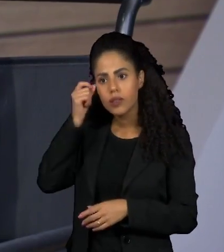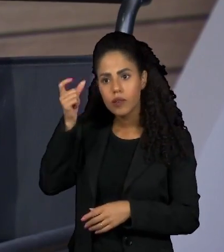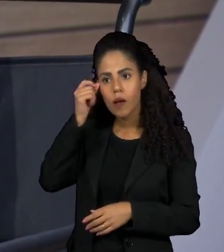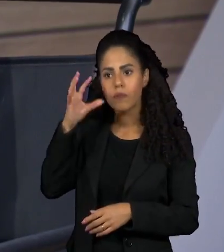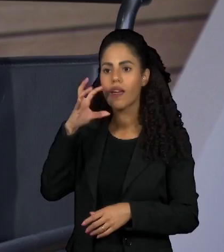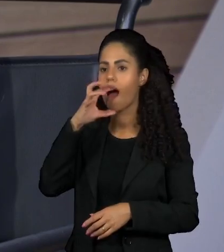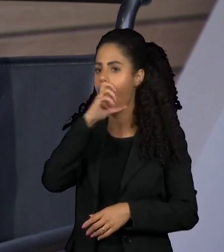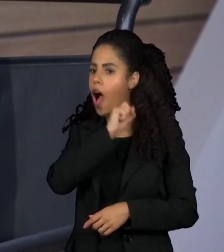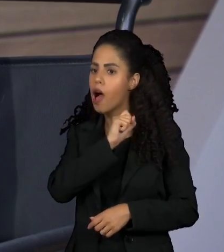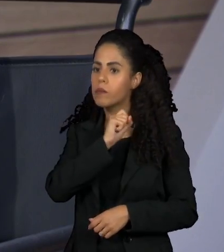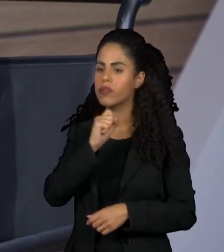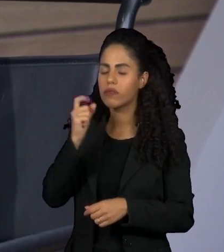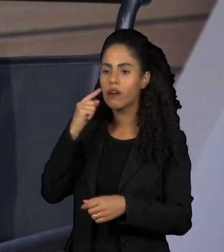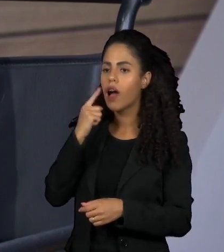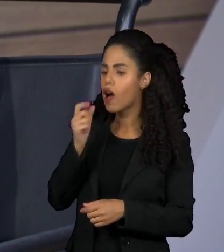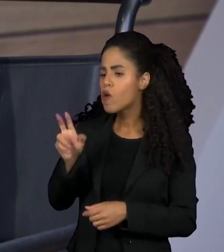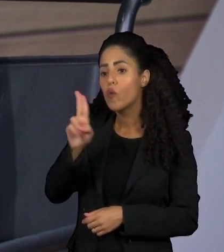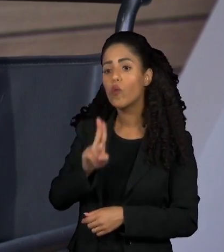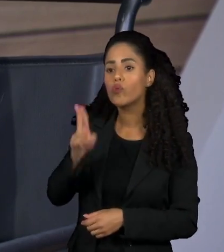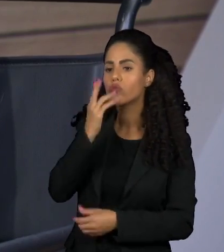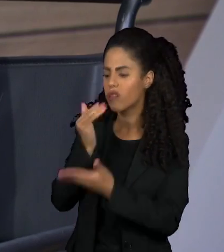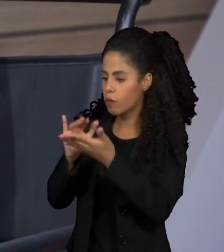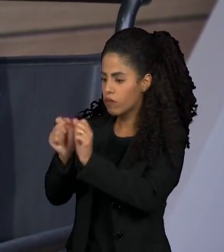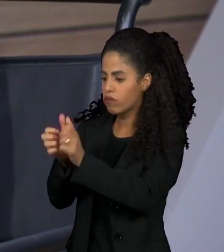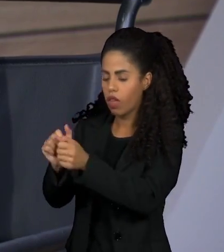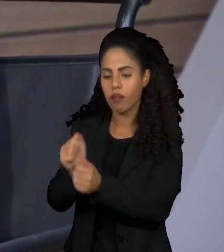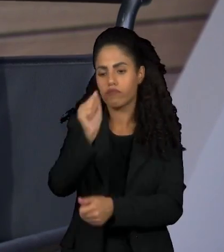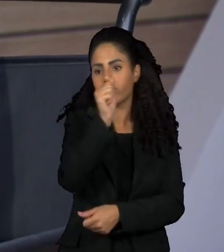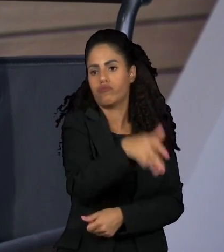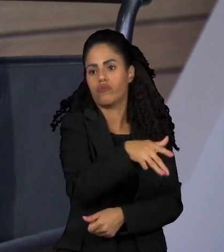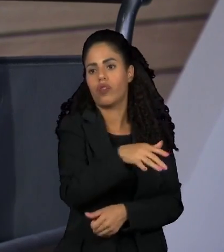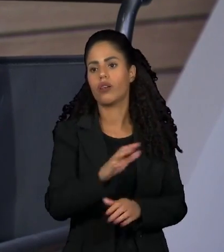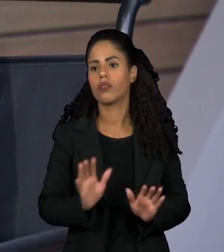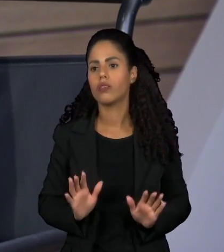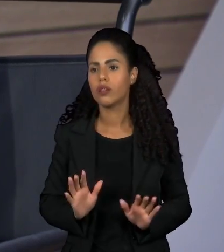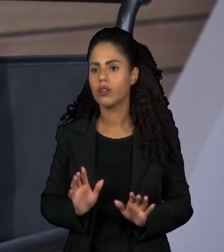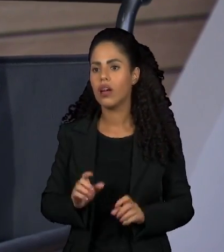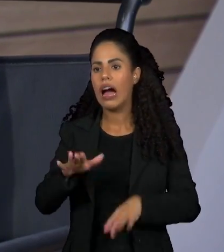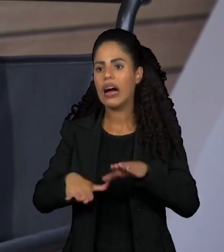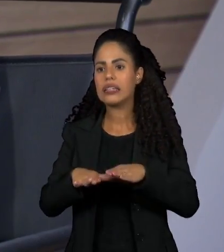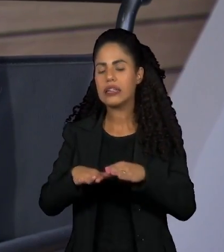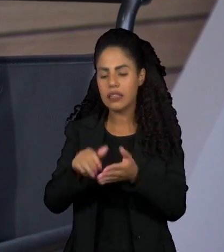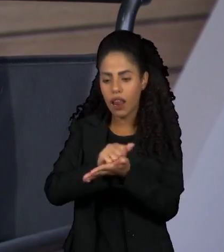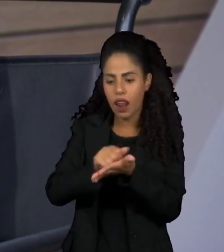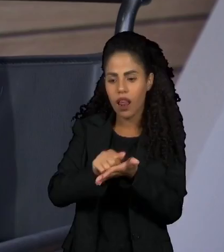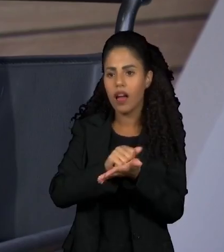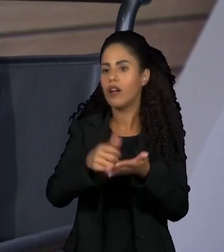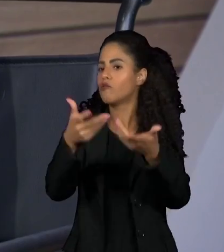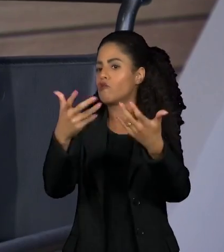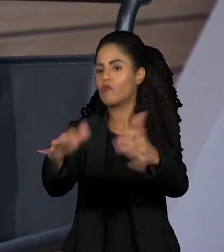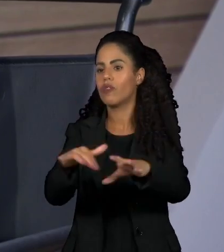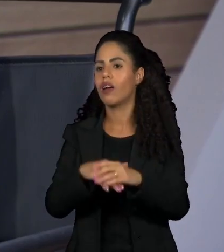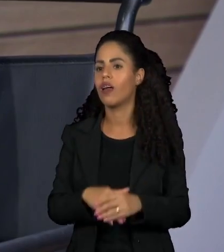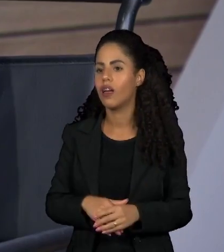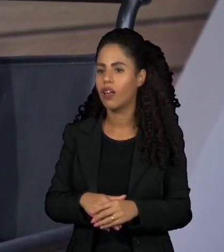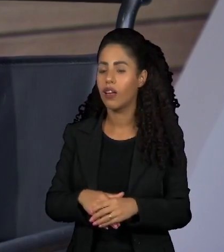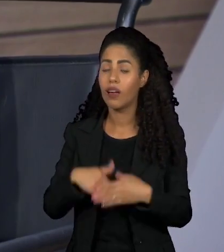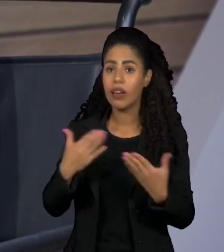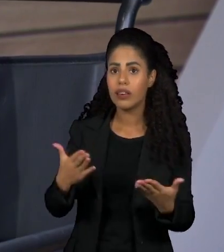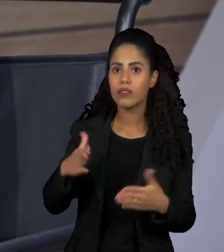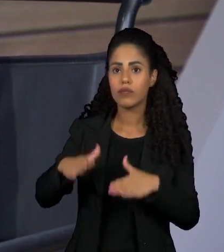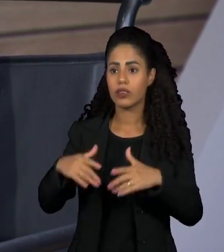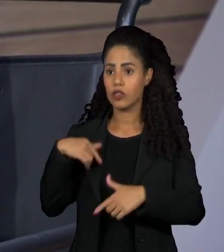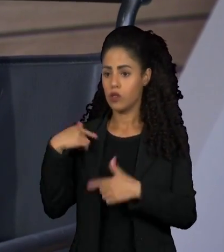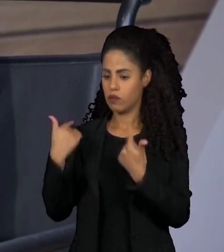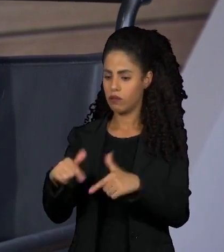rápido, a cultura, né, de você consumir e jogar fora, a cultura de você não ter que lavar louça. Né? Muita gente, até onde eu trabalho,